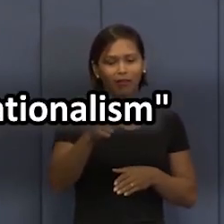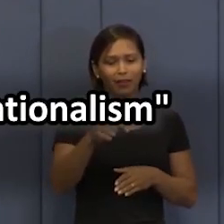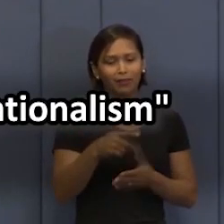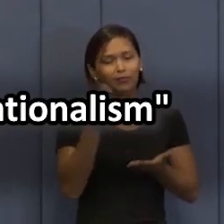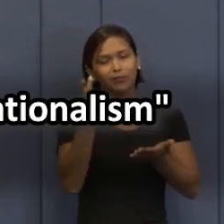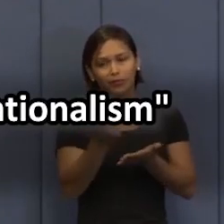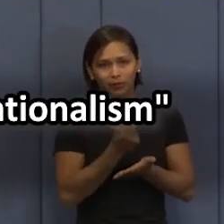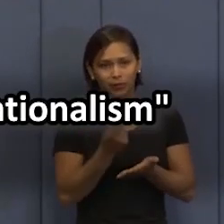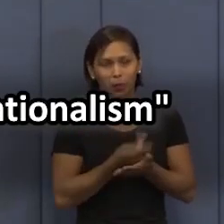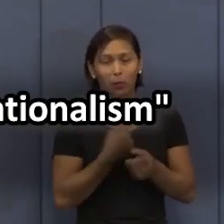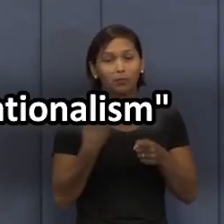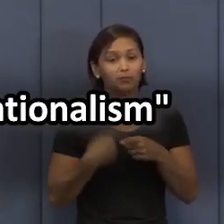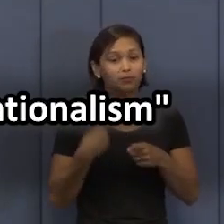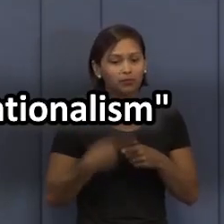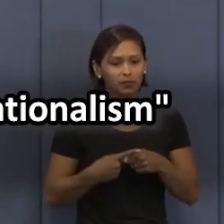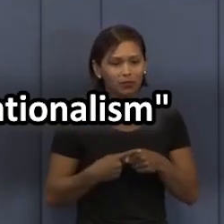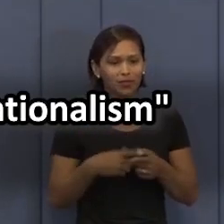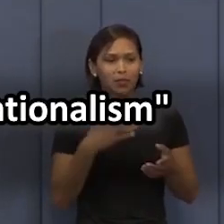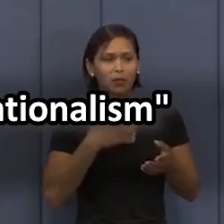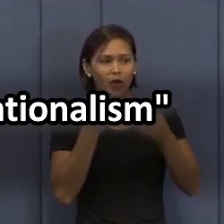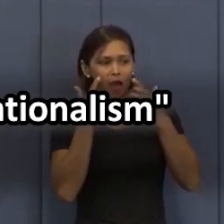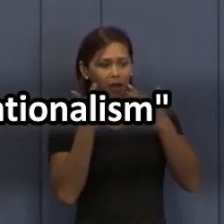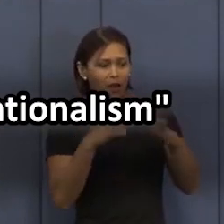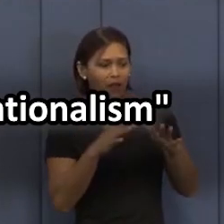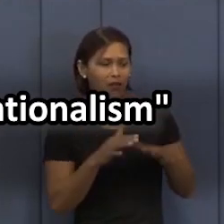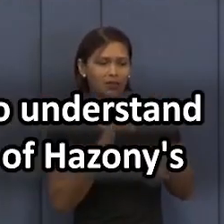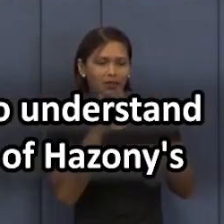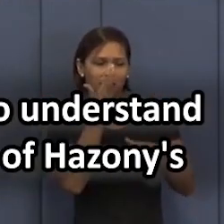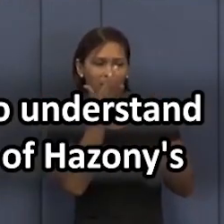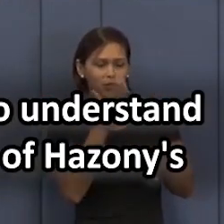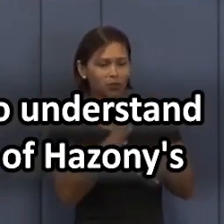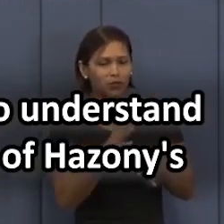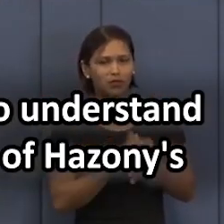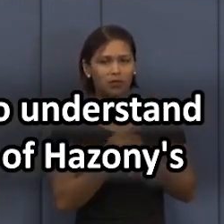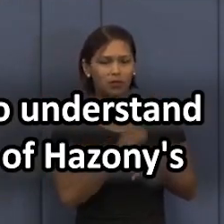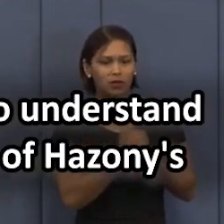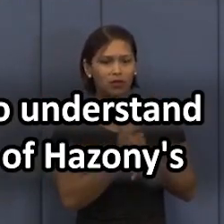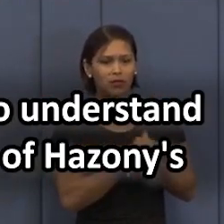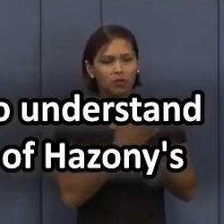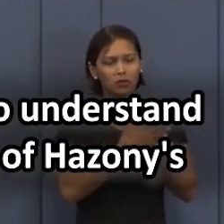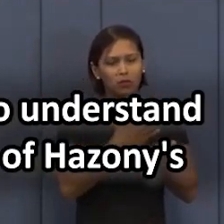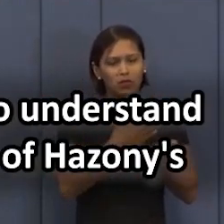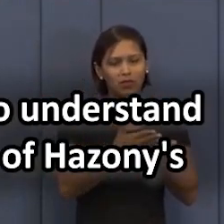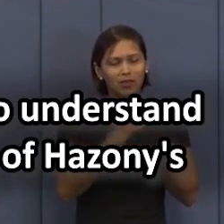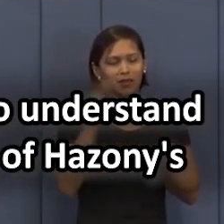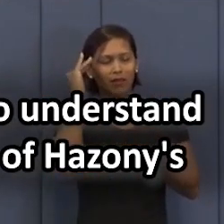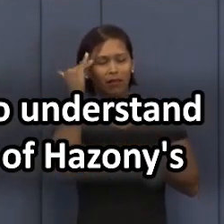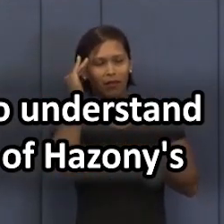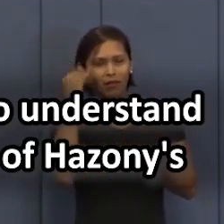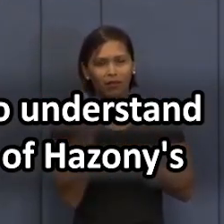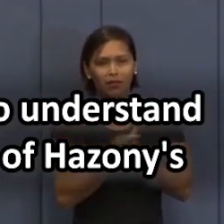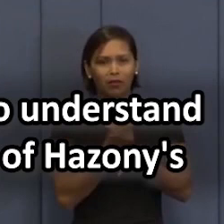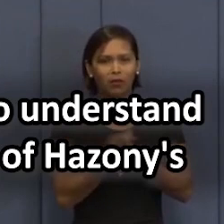Aqui, nesse livro, Patriotismo e Nacionalismo, ele errou. E eu sempre fui fã desse livro e só passei a compreender o erro do